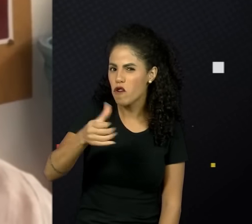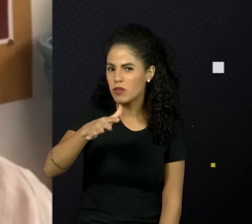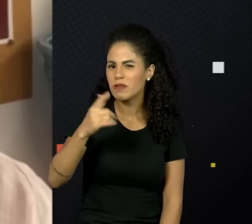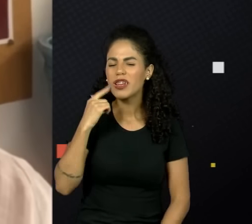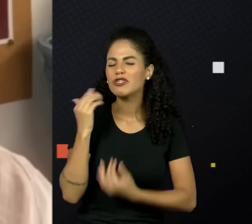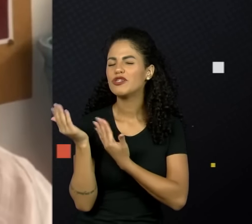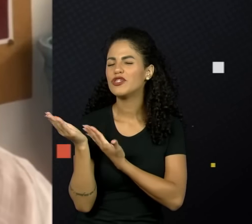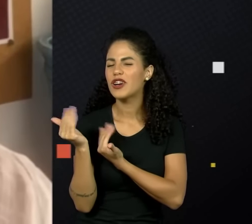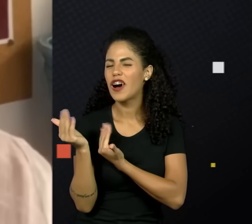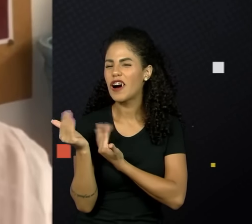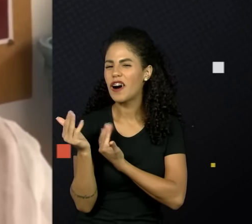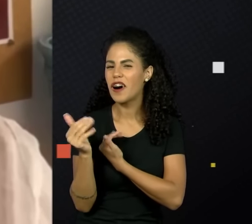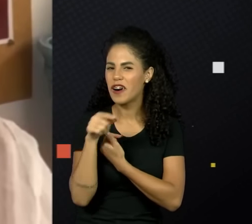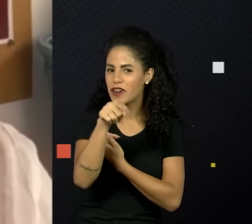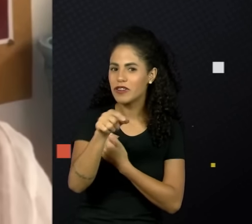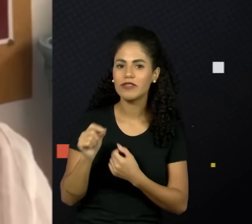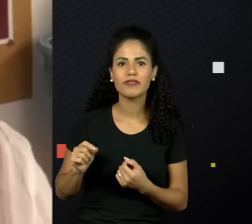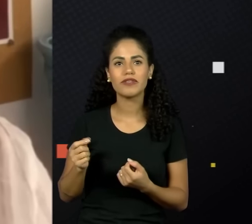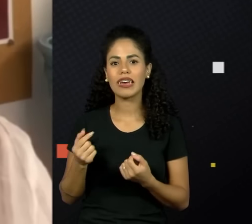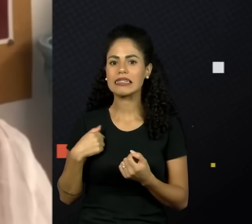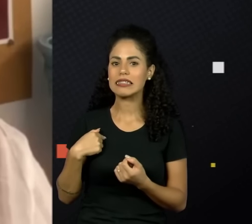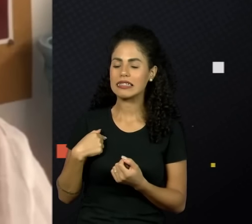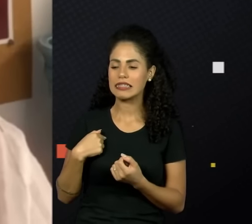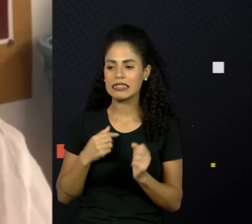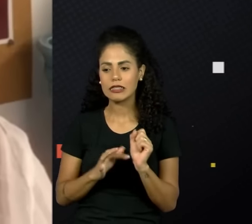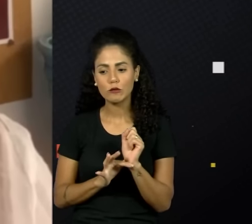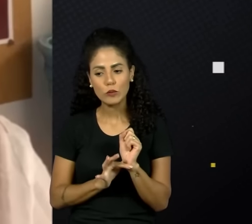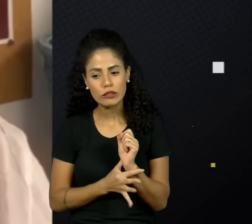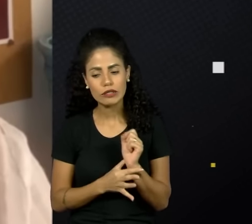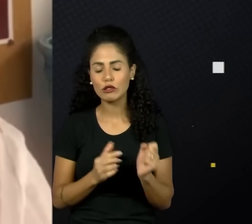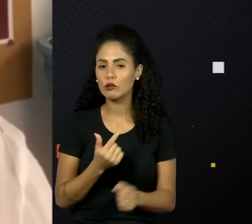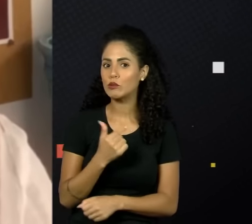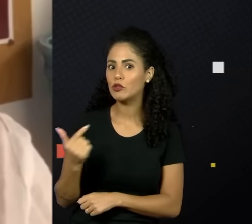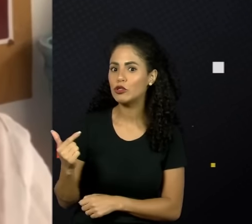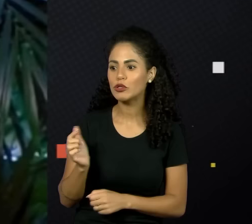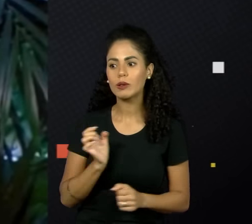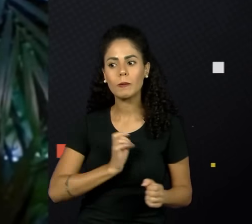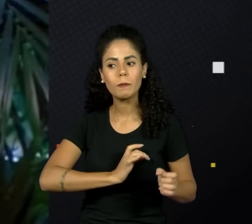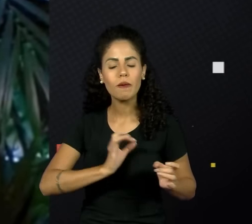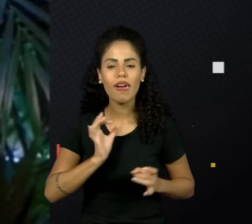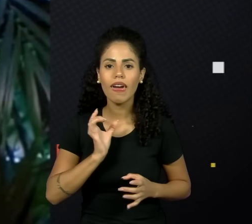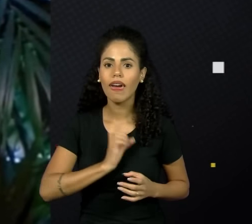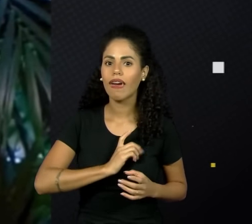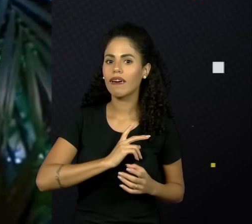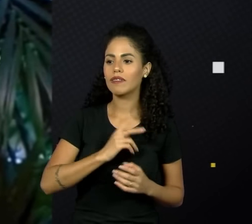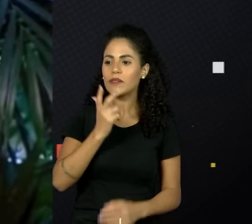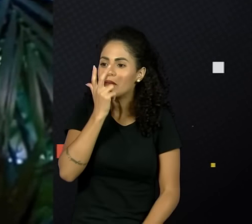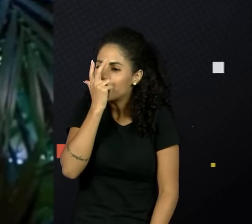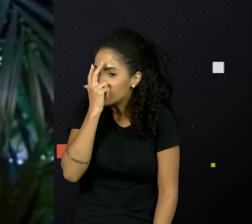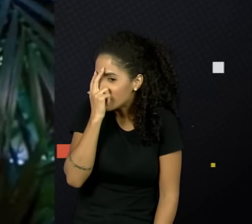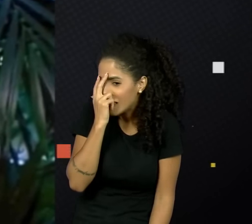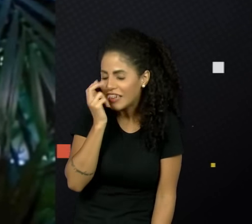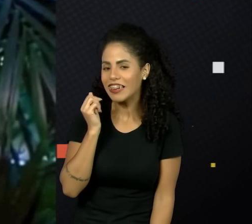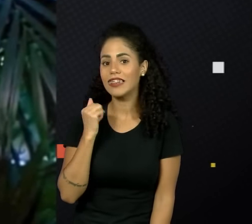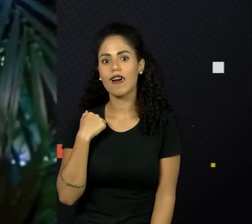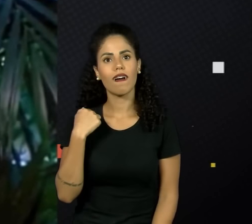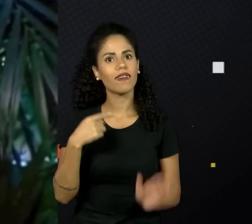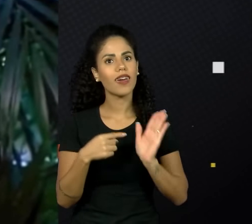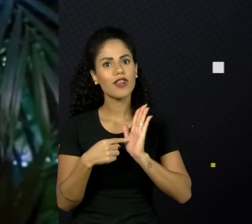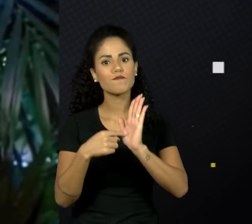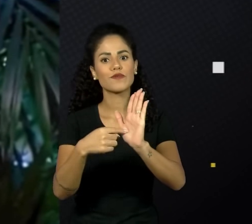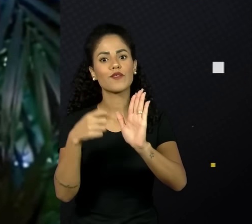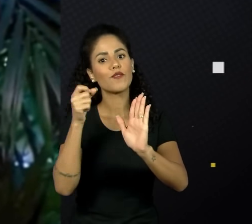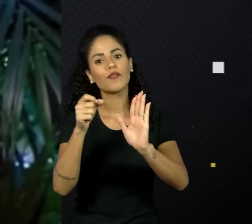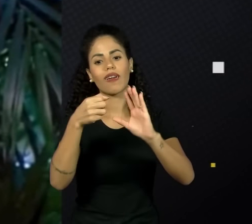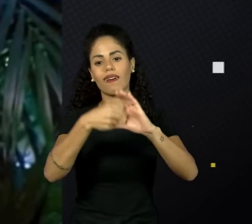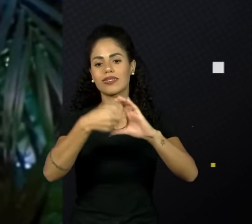novinho assim um pouquinho seguro um pouquinho tímido e ele emprestou essas características pro seu